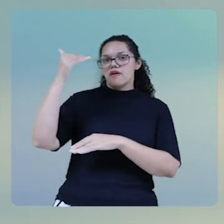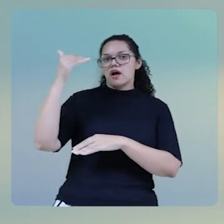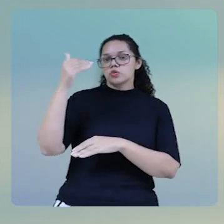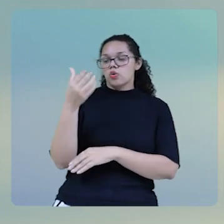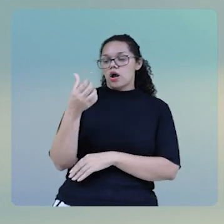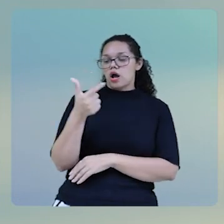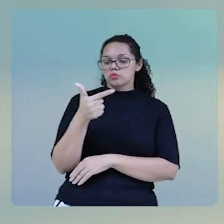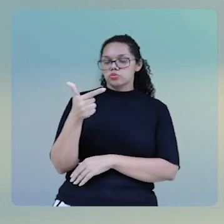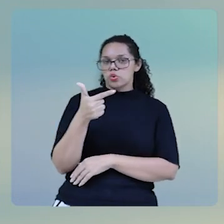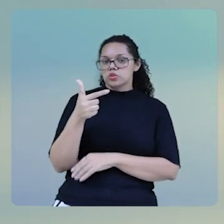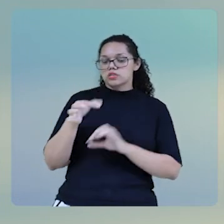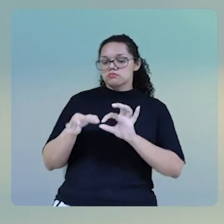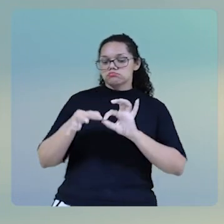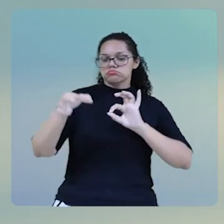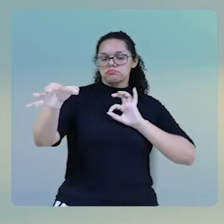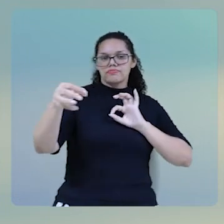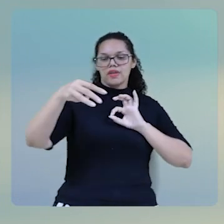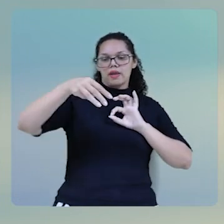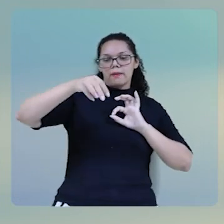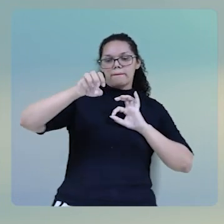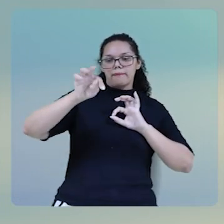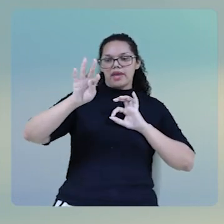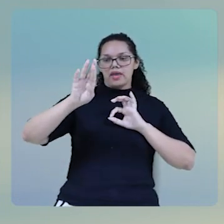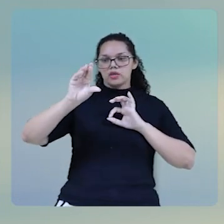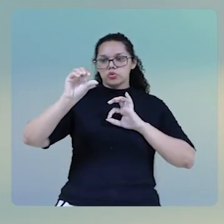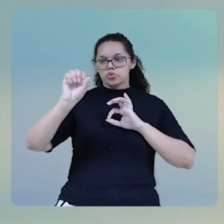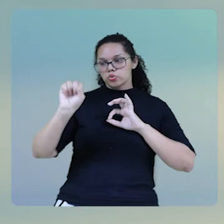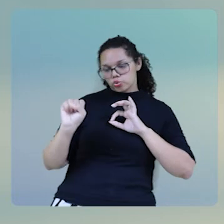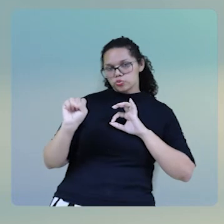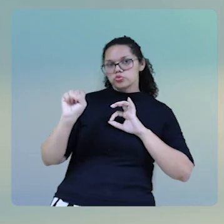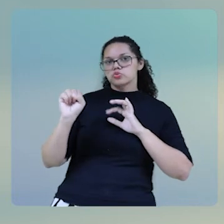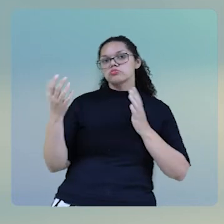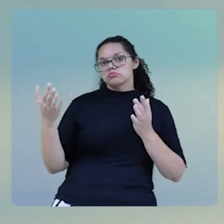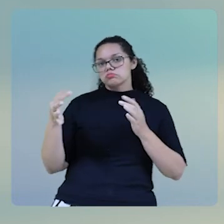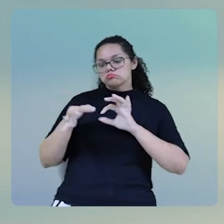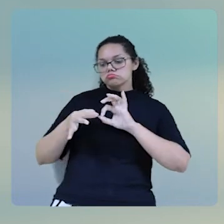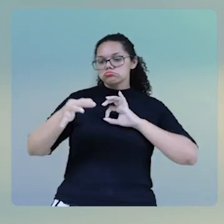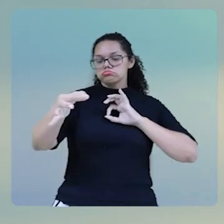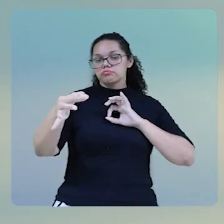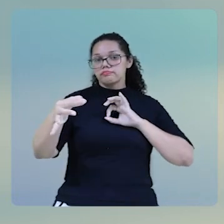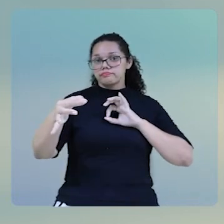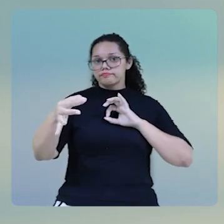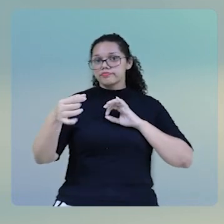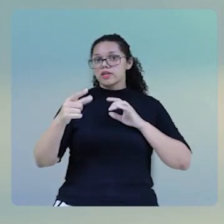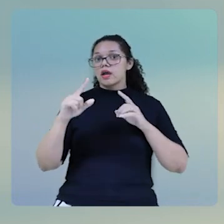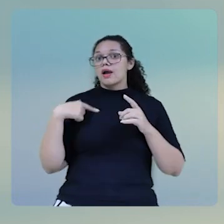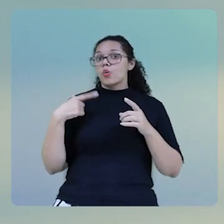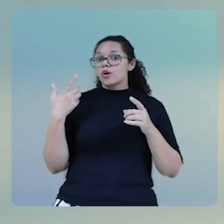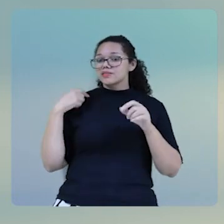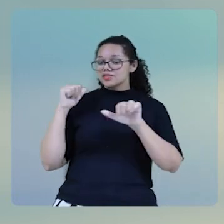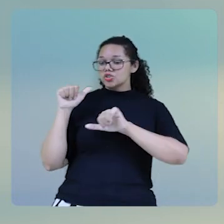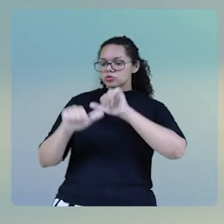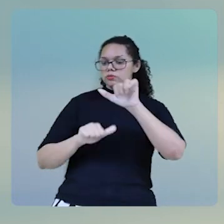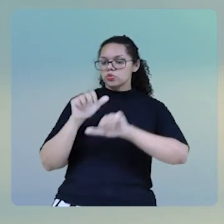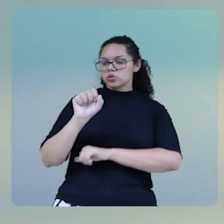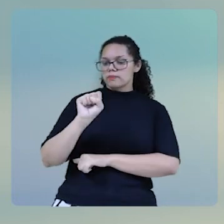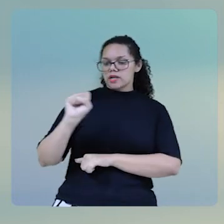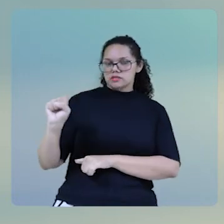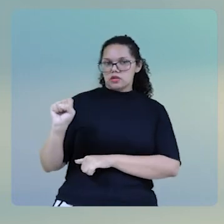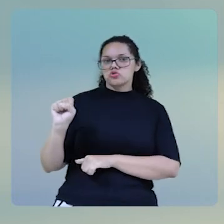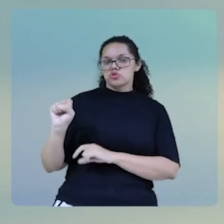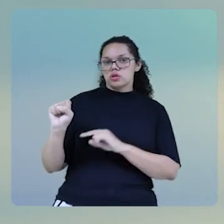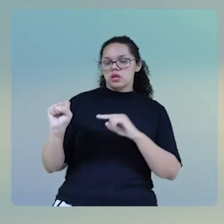2 metros. Então, nós temos aqui, pessoal, uma distância em metros. Passando para centímetros, tá? Passando